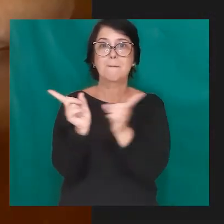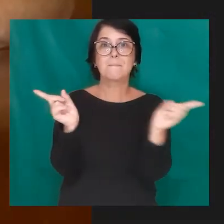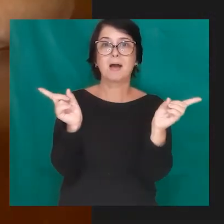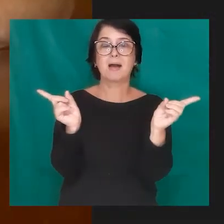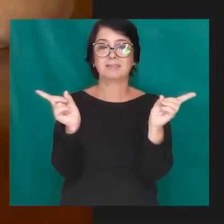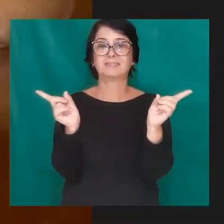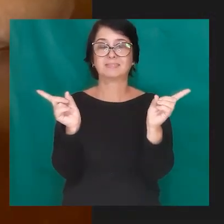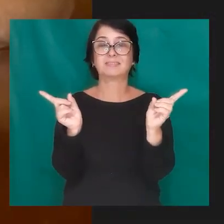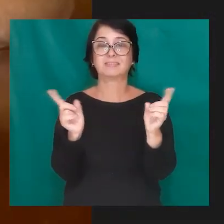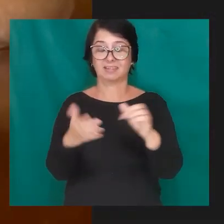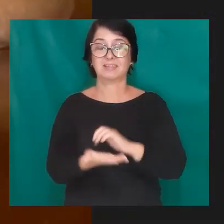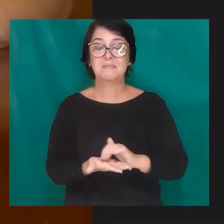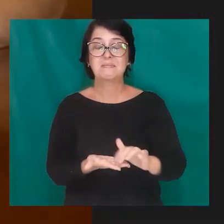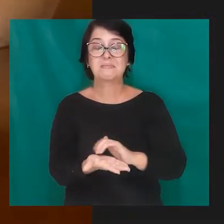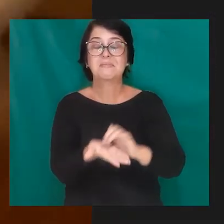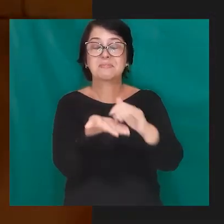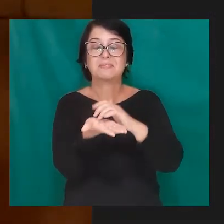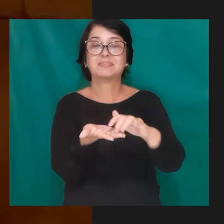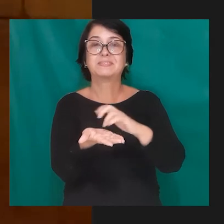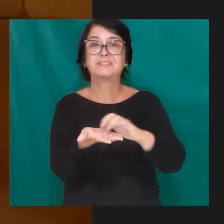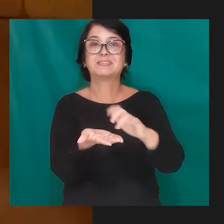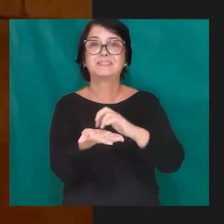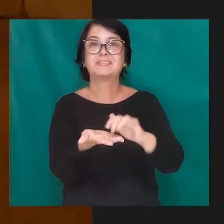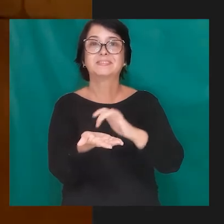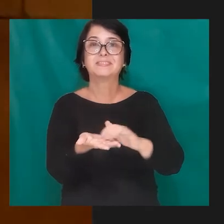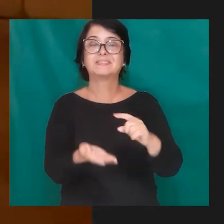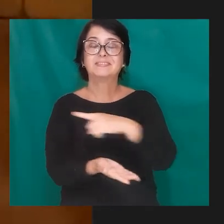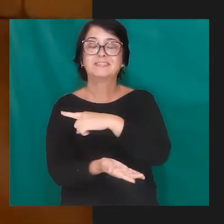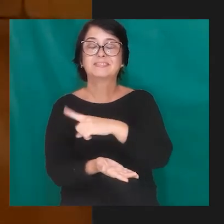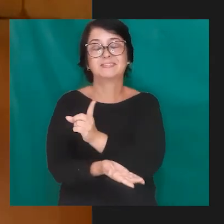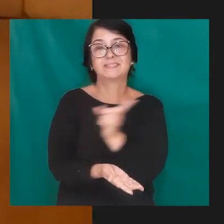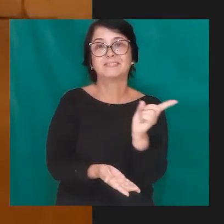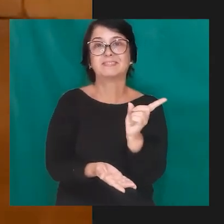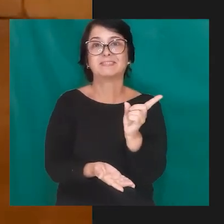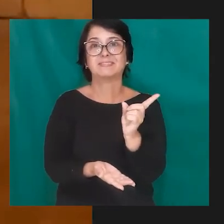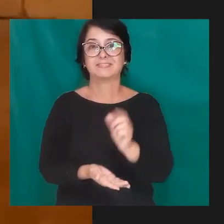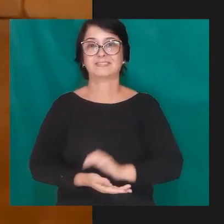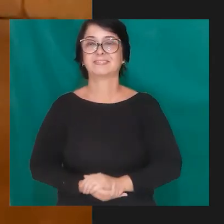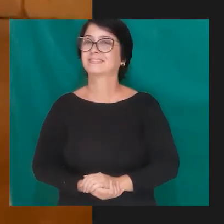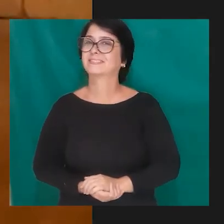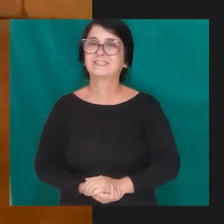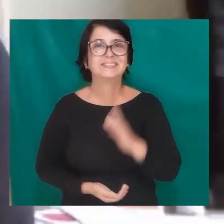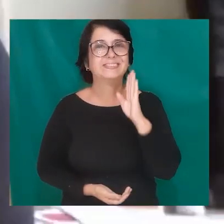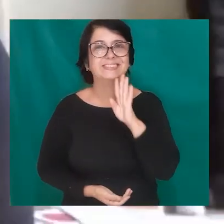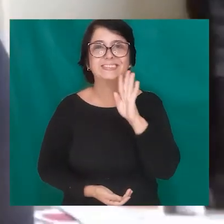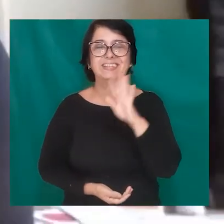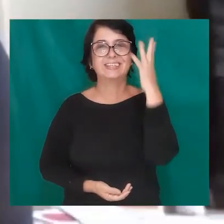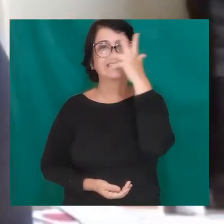a nota em braille aqui, corresponder. Claro. E a seta diz se o fole está abrindo ou fechando. Que beleza,